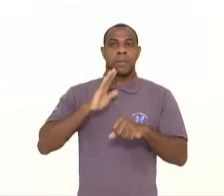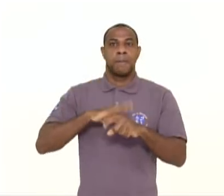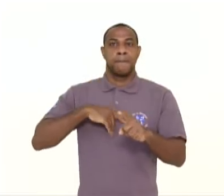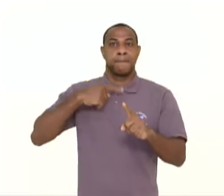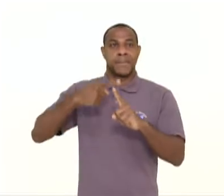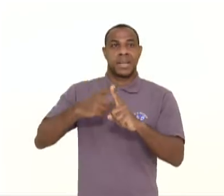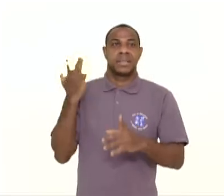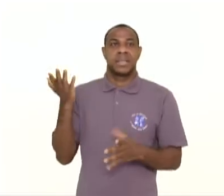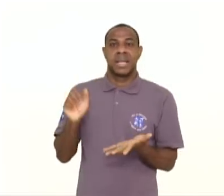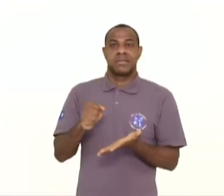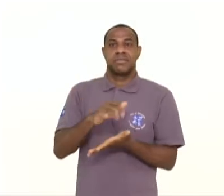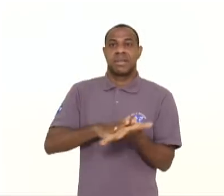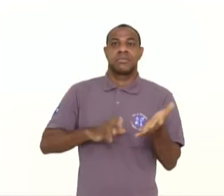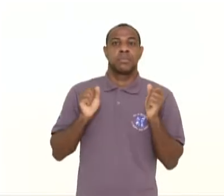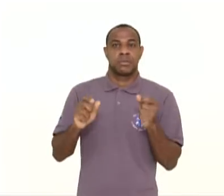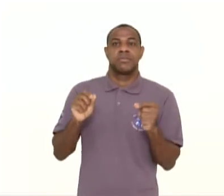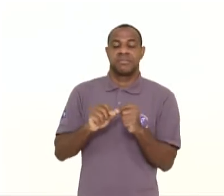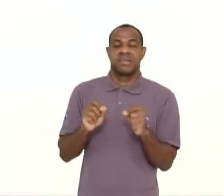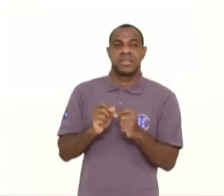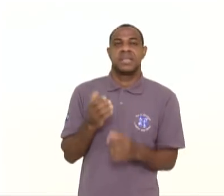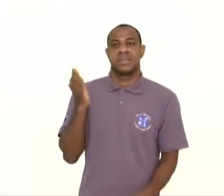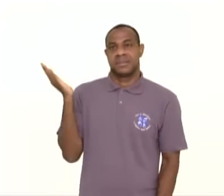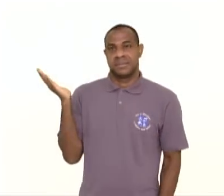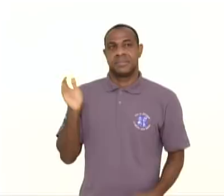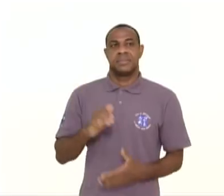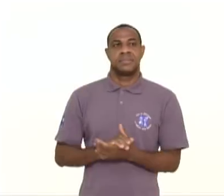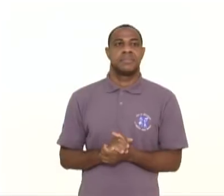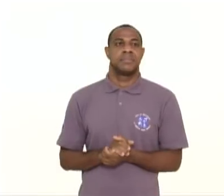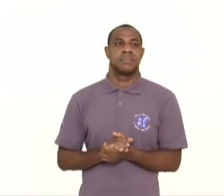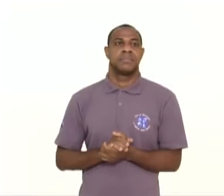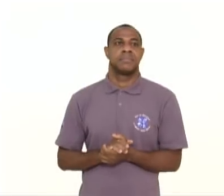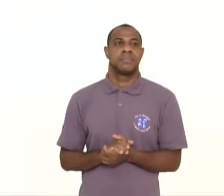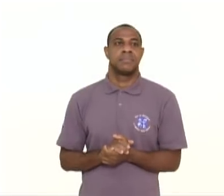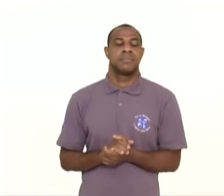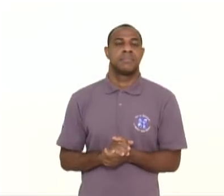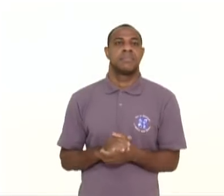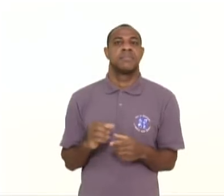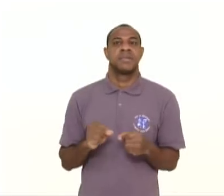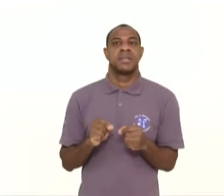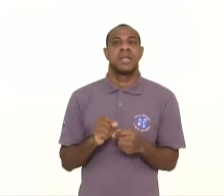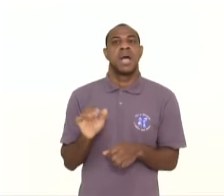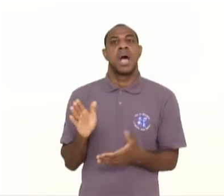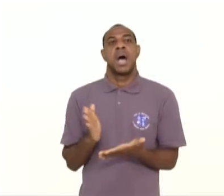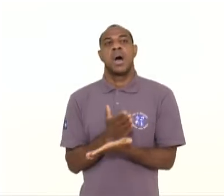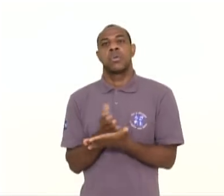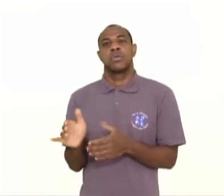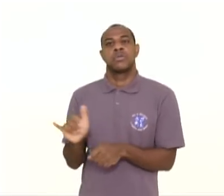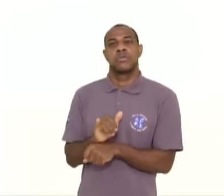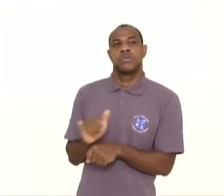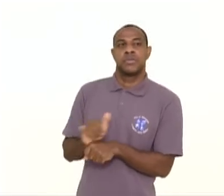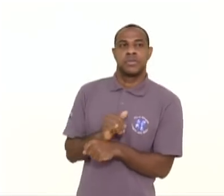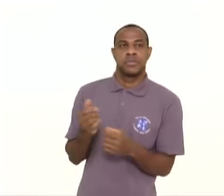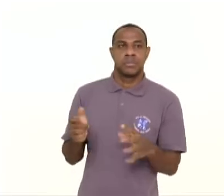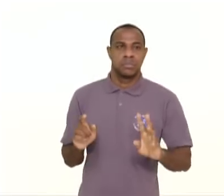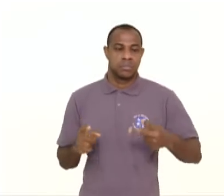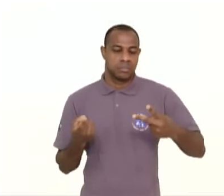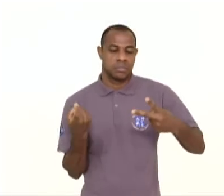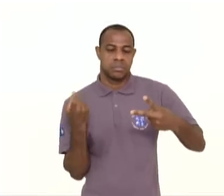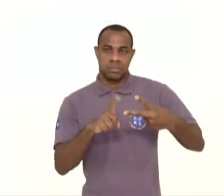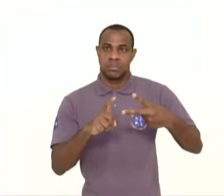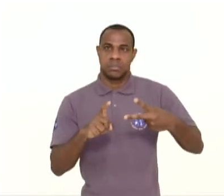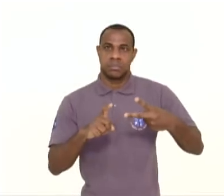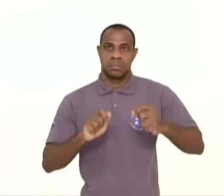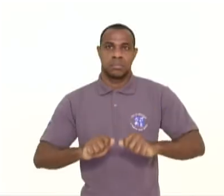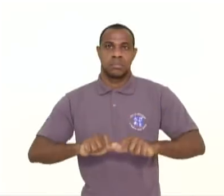atividades que podem estar sendo realizadas, né? Então na aula de hoje não é diferente, nós trazemos alguns vídeos aqui para vocês, então clica lá, baixa os